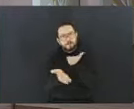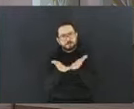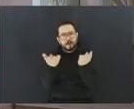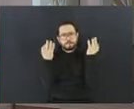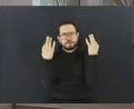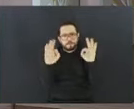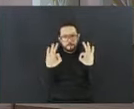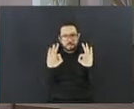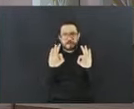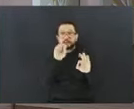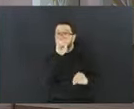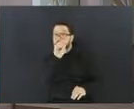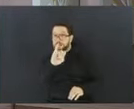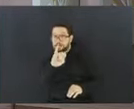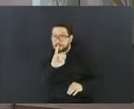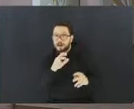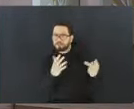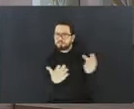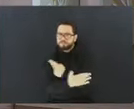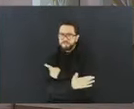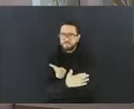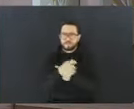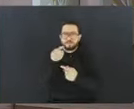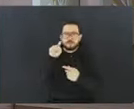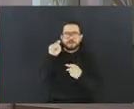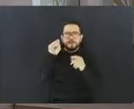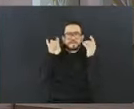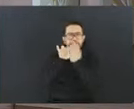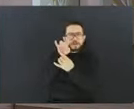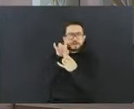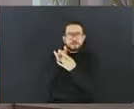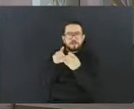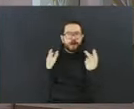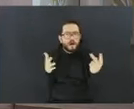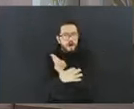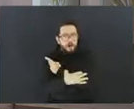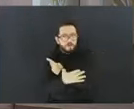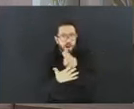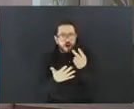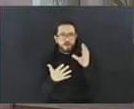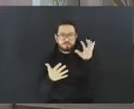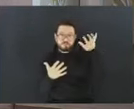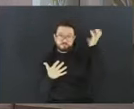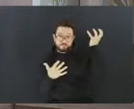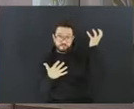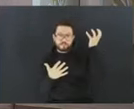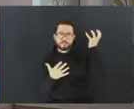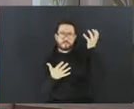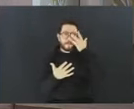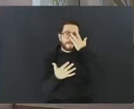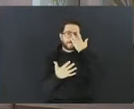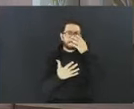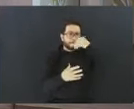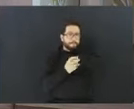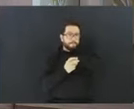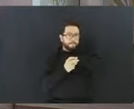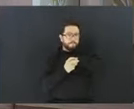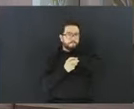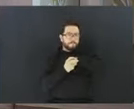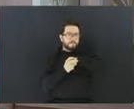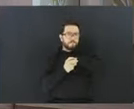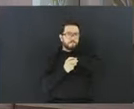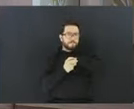quartel pontual dentro da região de Curitiba, que a gente possa melhorar esses acionamentos, que internamente acredito sim que